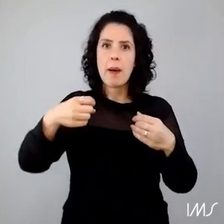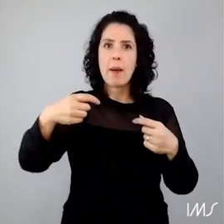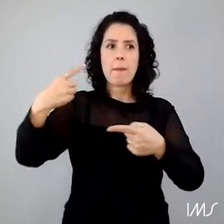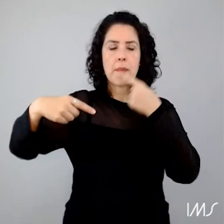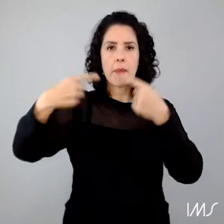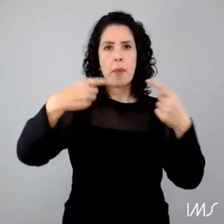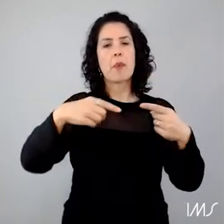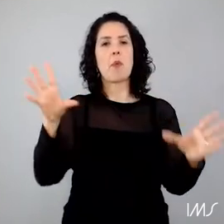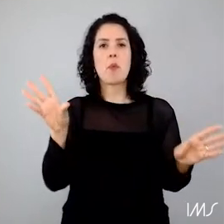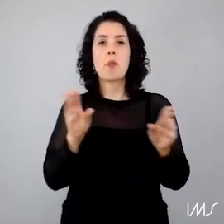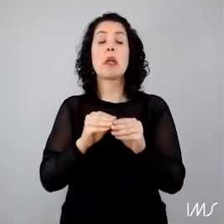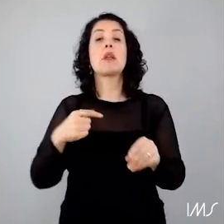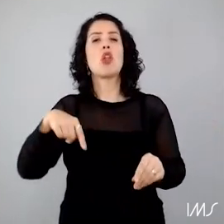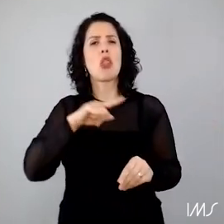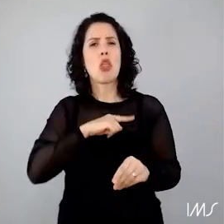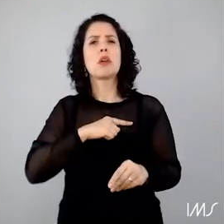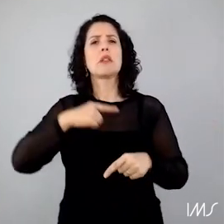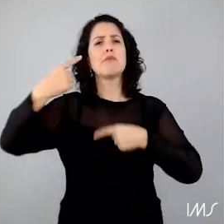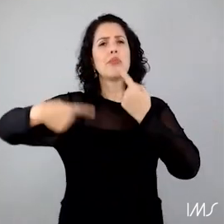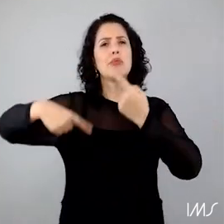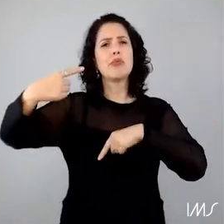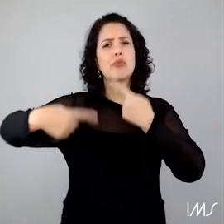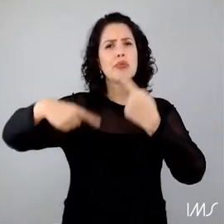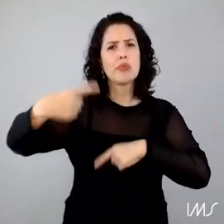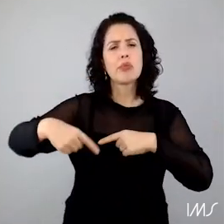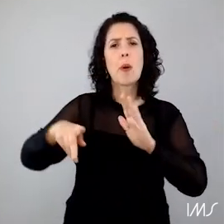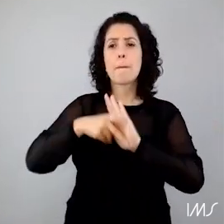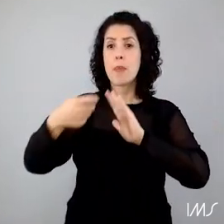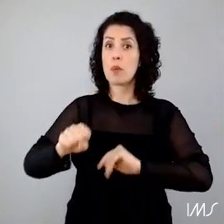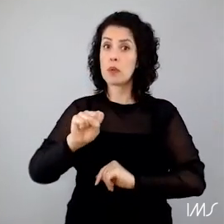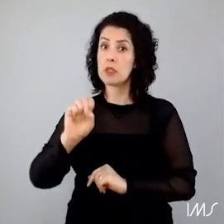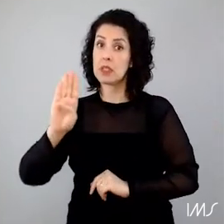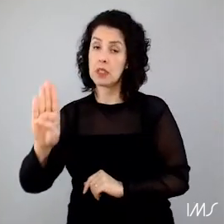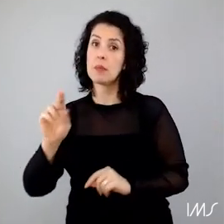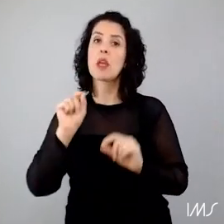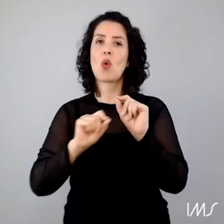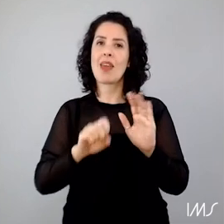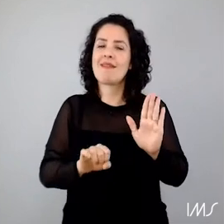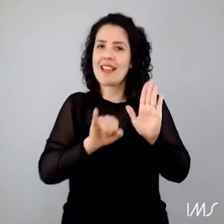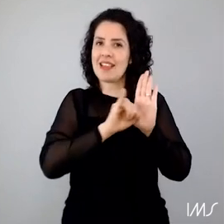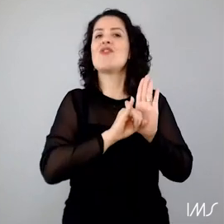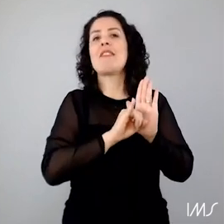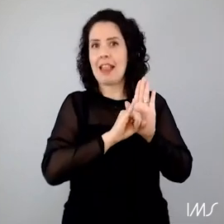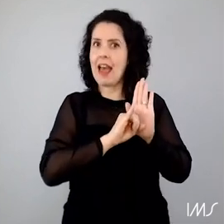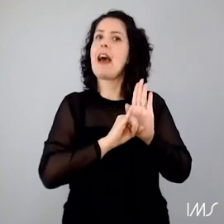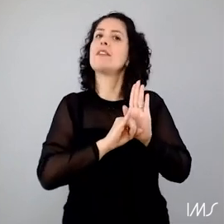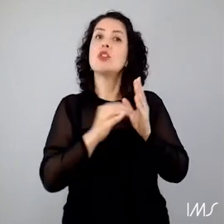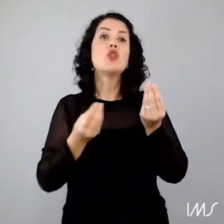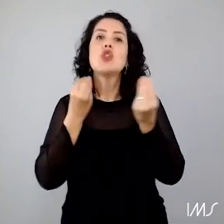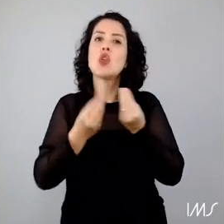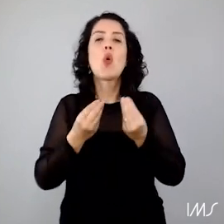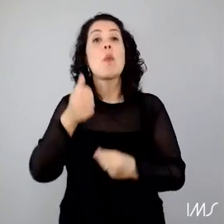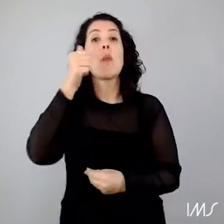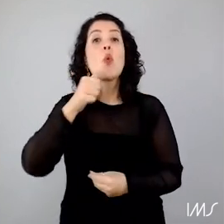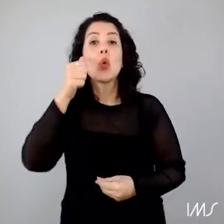são as questões de identidade, né? Que seriam ser mulher, imigrante, judia, e como isso permeia ou não,